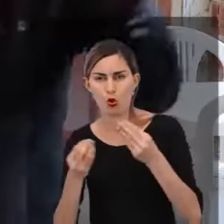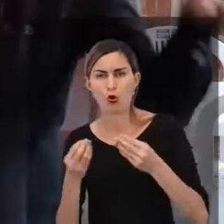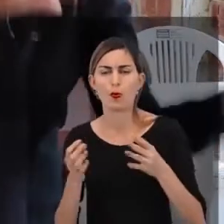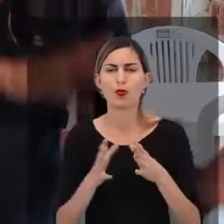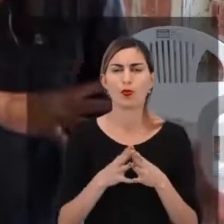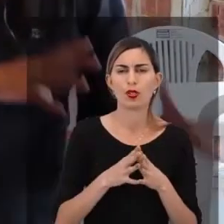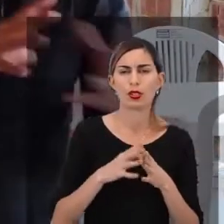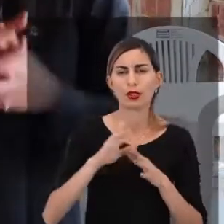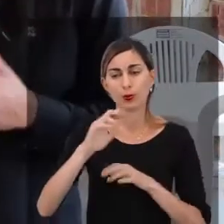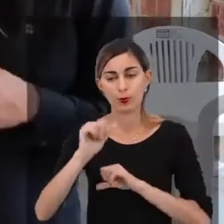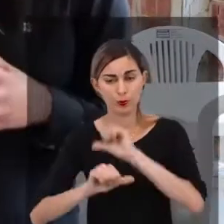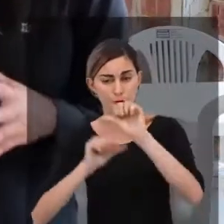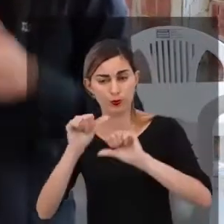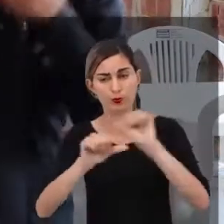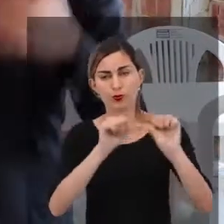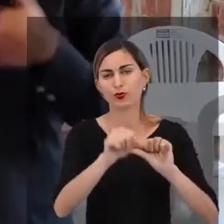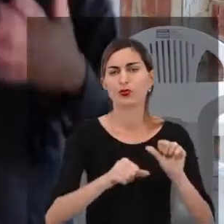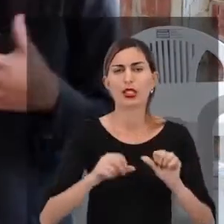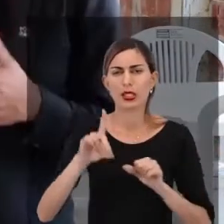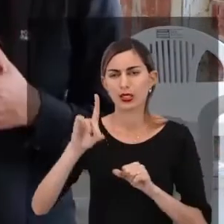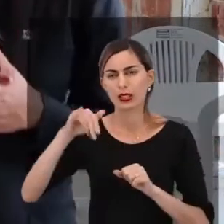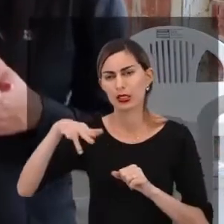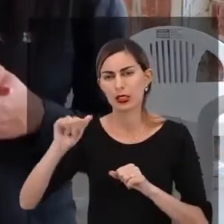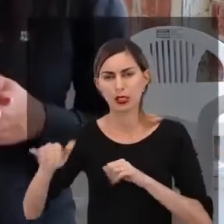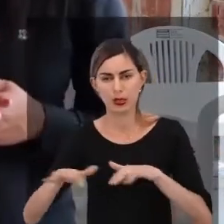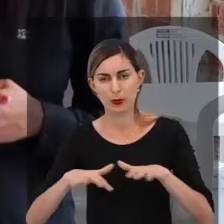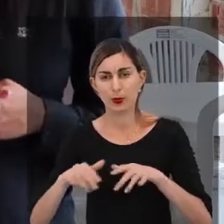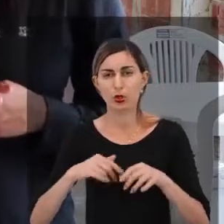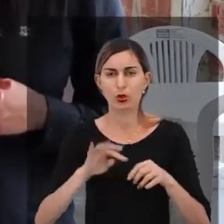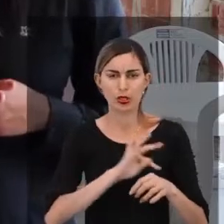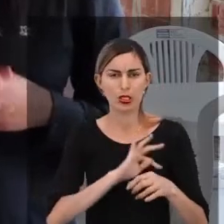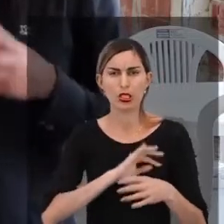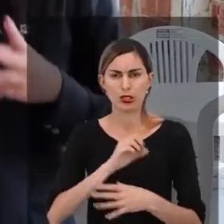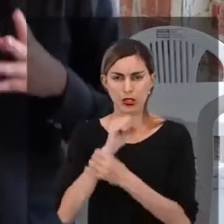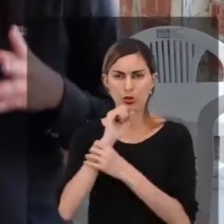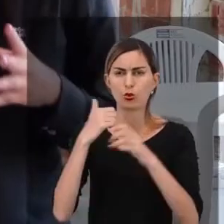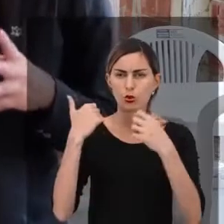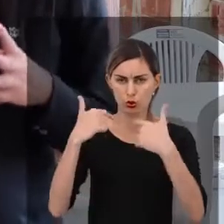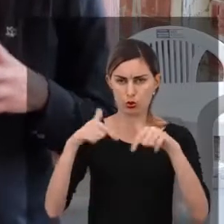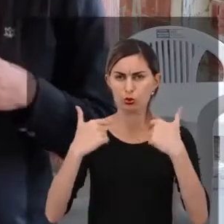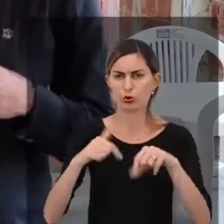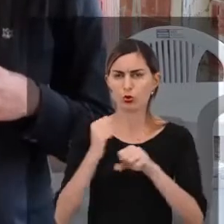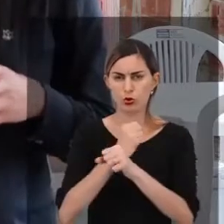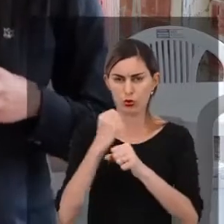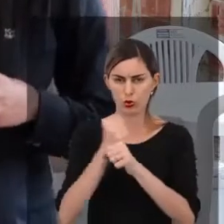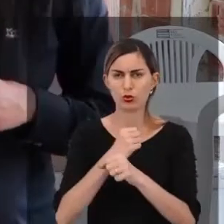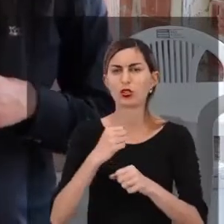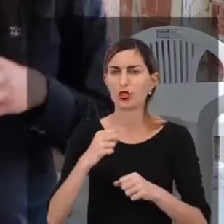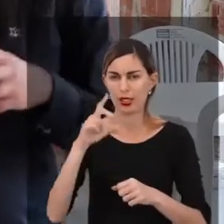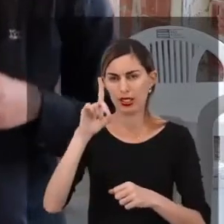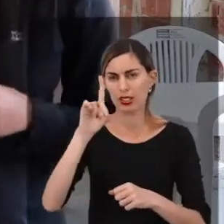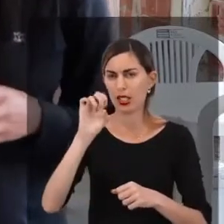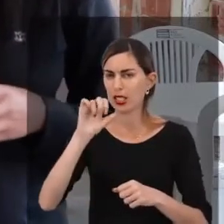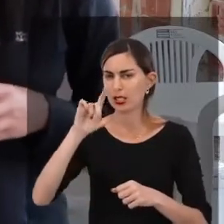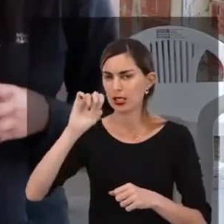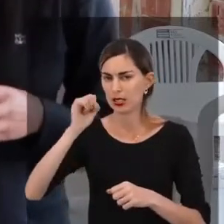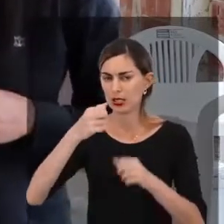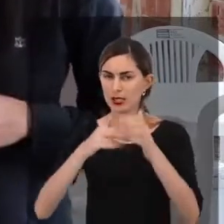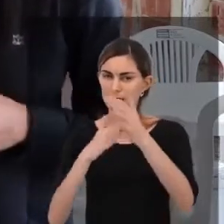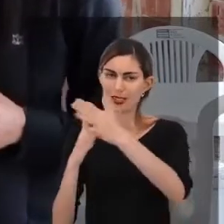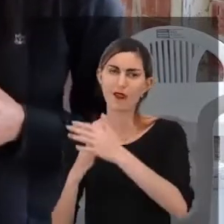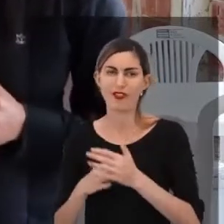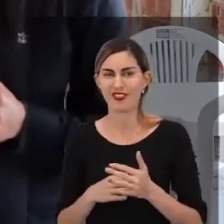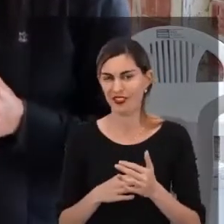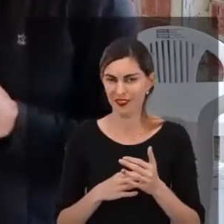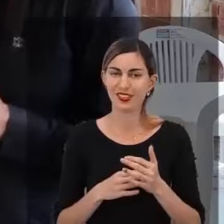vou desenvolver, onde é que eu vou botar. Então, é muito dinâmico. Né? O técnico de segurança que está em obra, ele está preparado para grandes desafios.